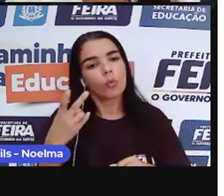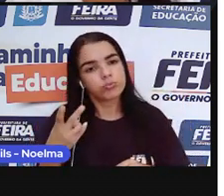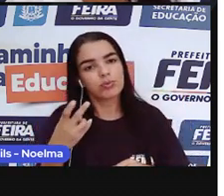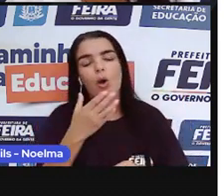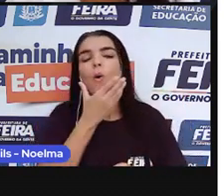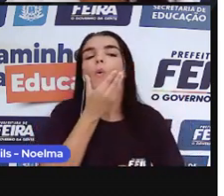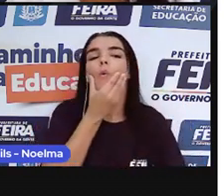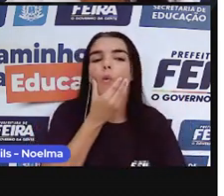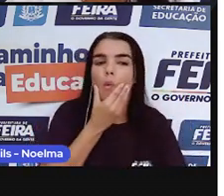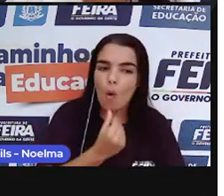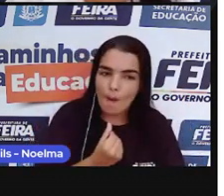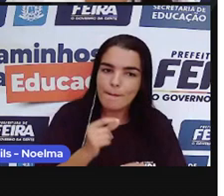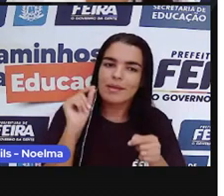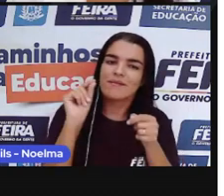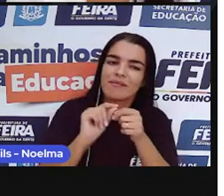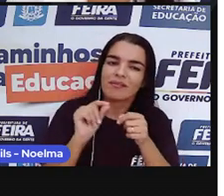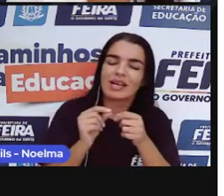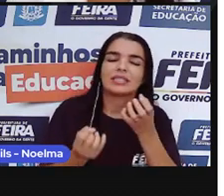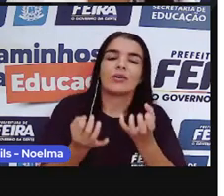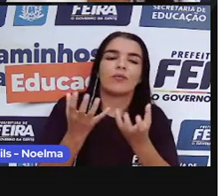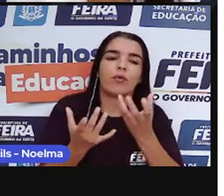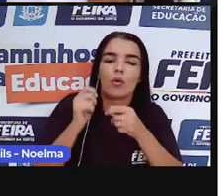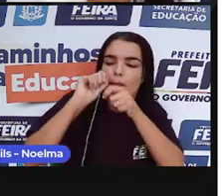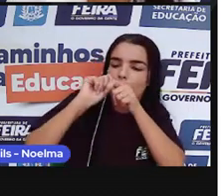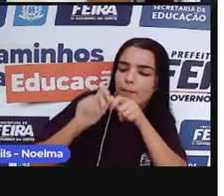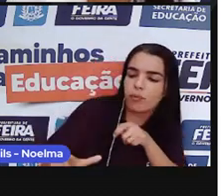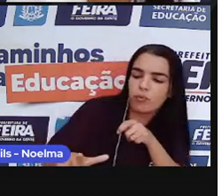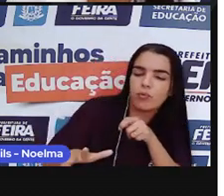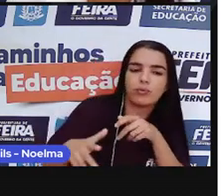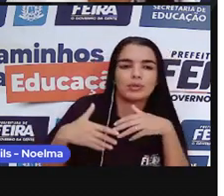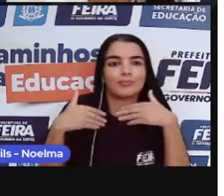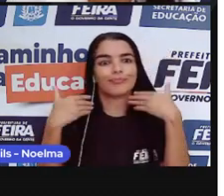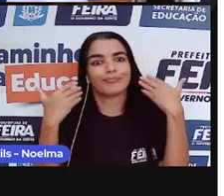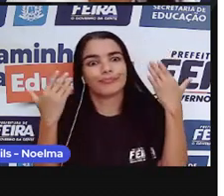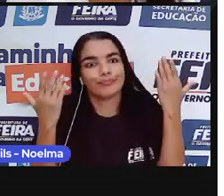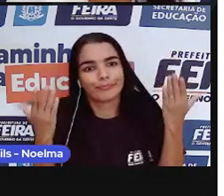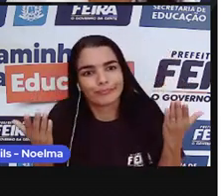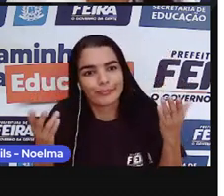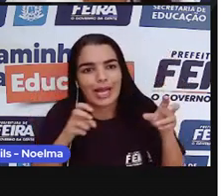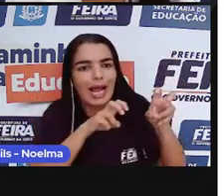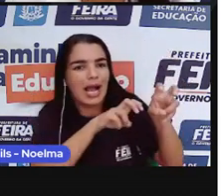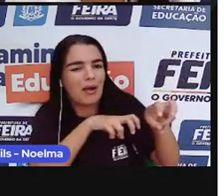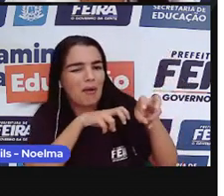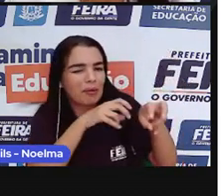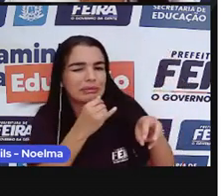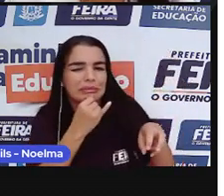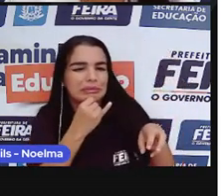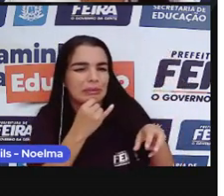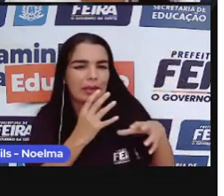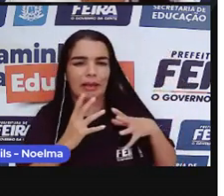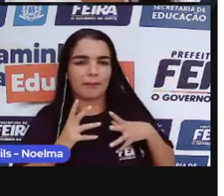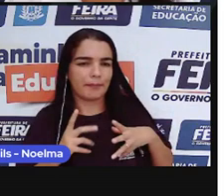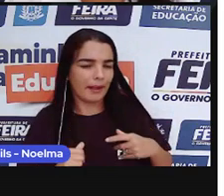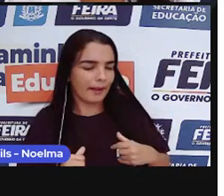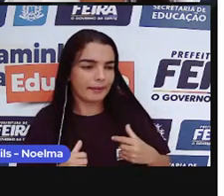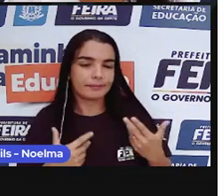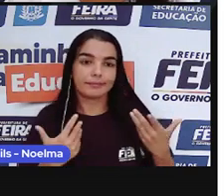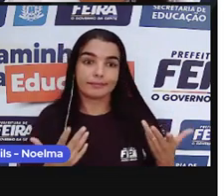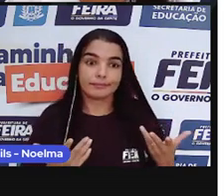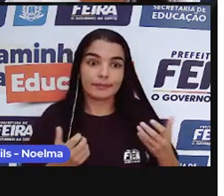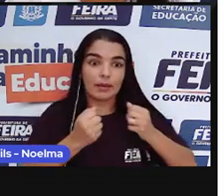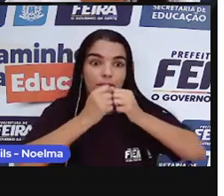ação humana, né? Às vezes tem uma rocinha ali, quero limpar aquela roça, coloco o fogo e o fogo acaba